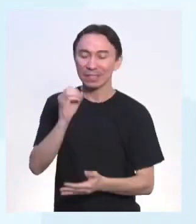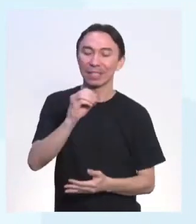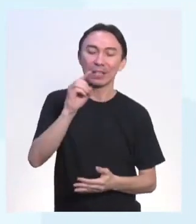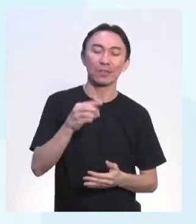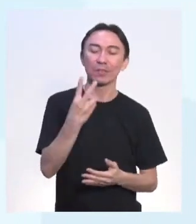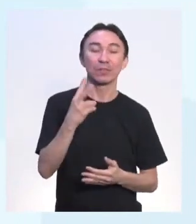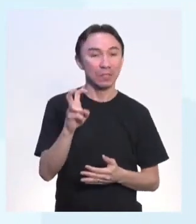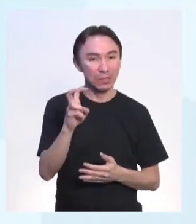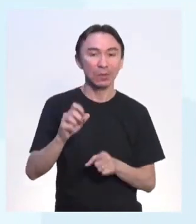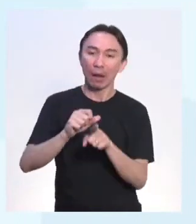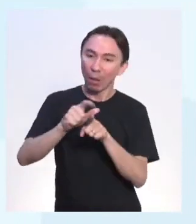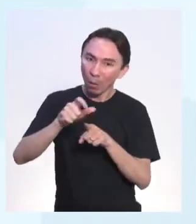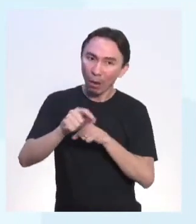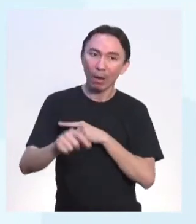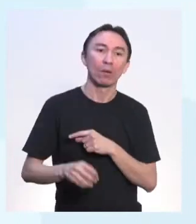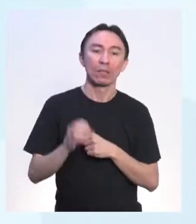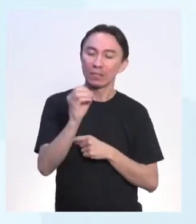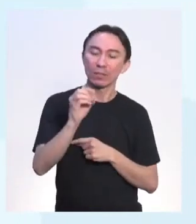com aluguel,